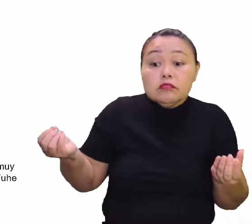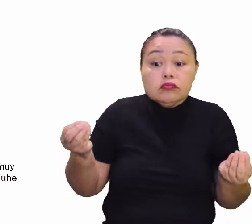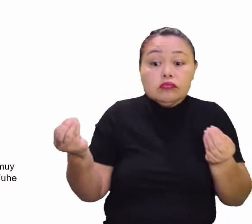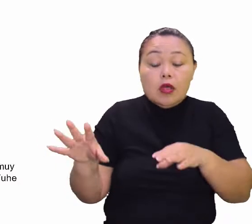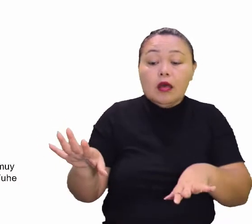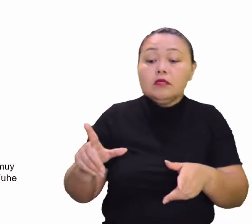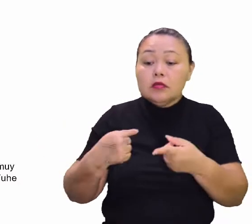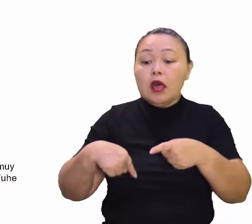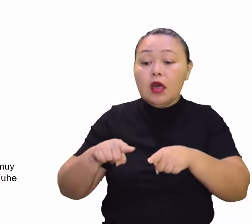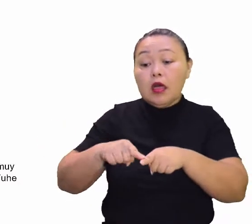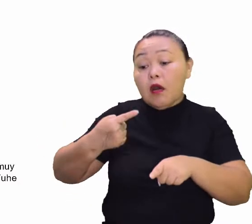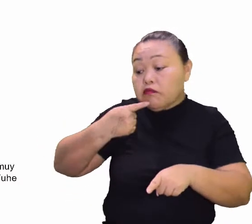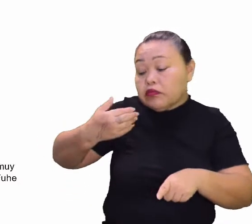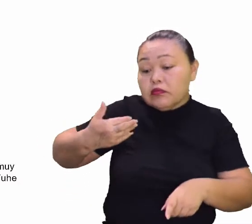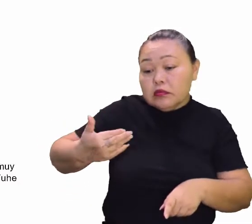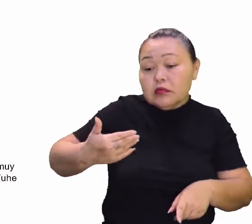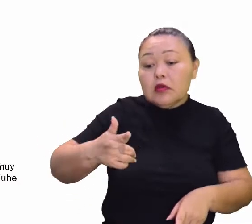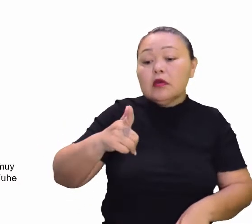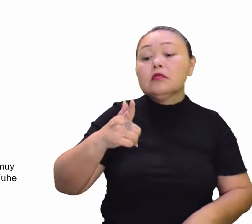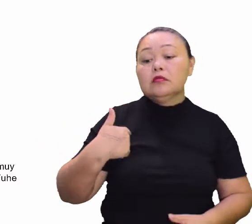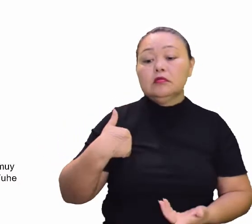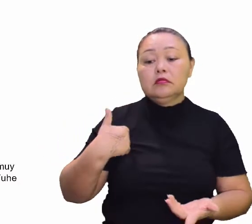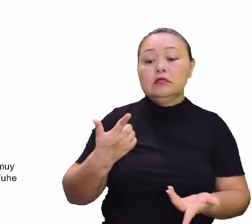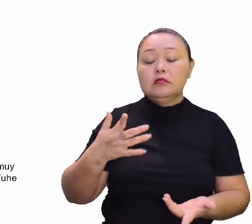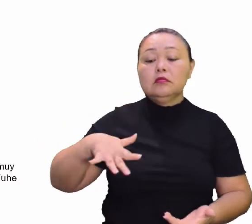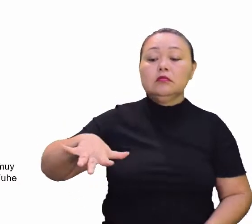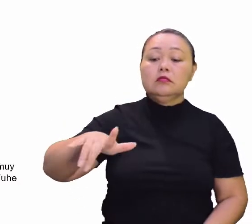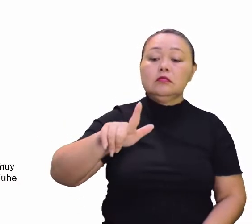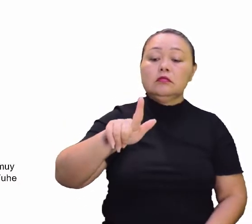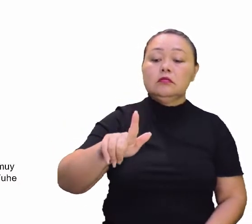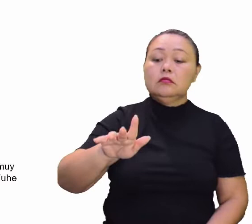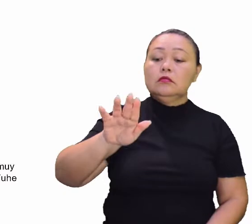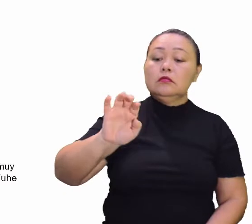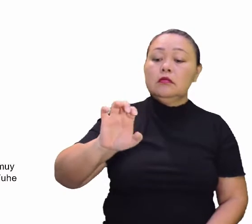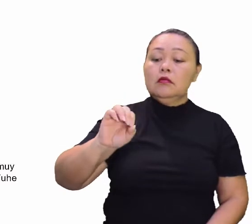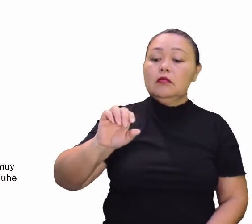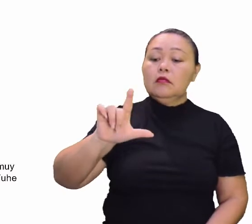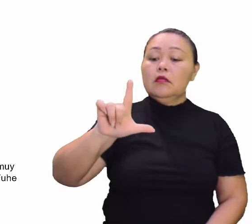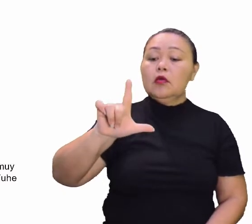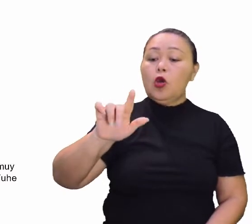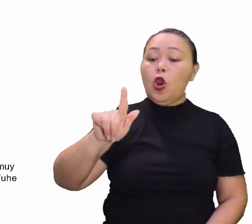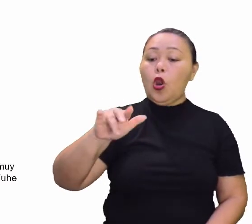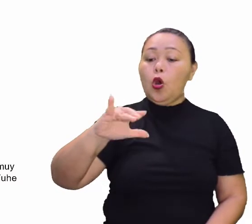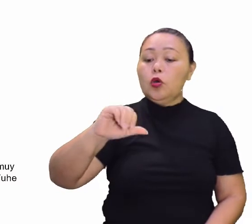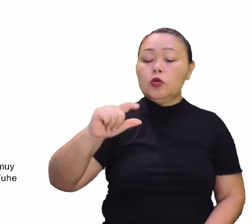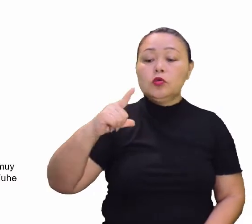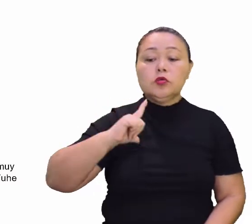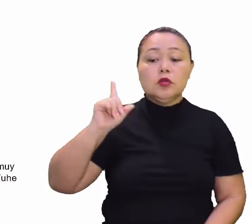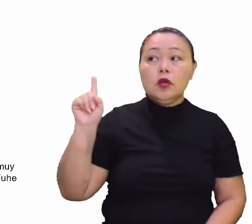Isso, né? agora nós estamos falando da questão geológica. Geológica, é isso? Muito bem. Então, essa